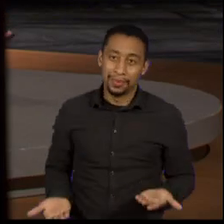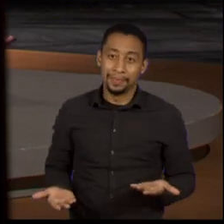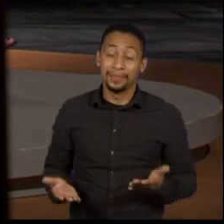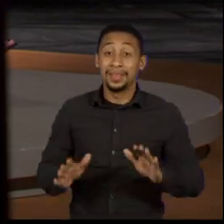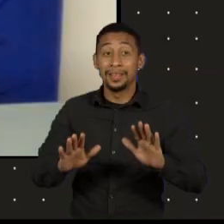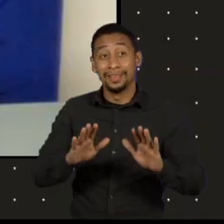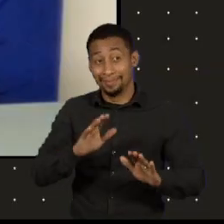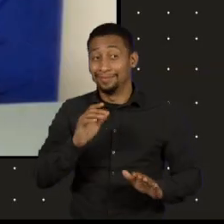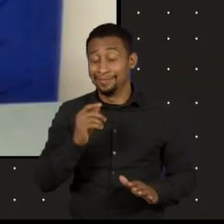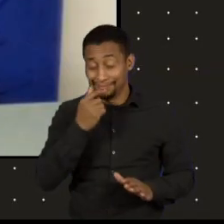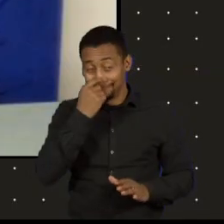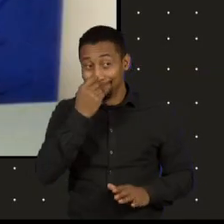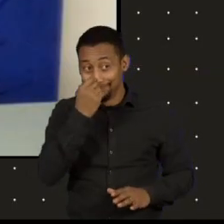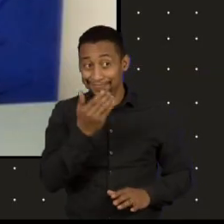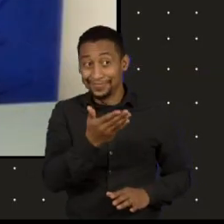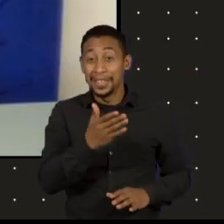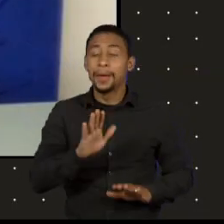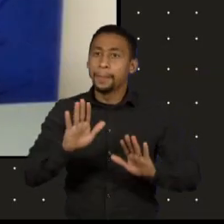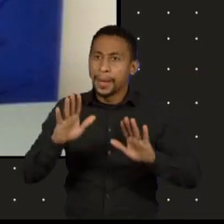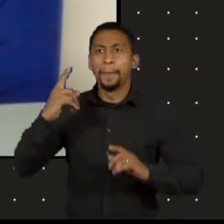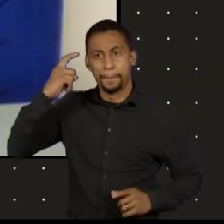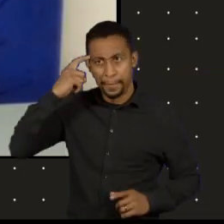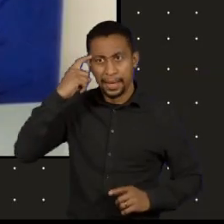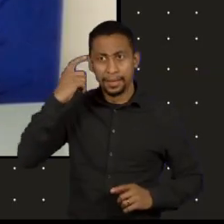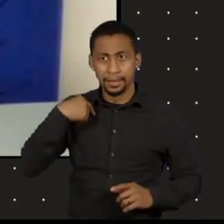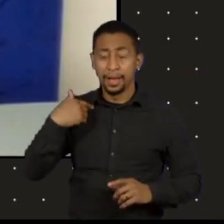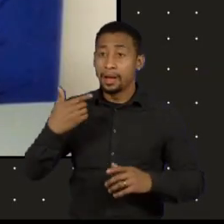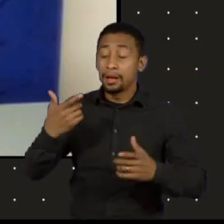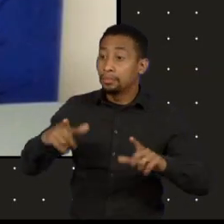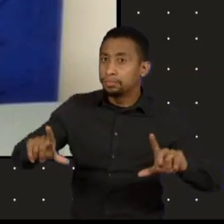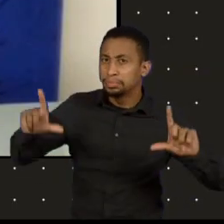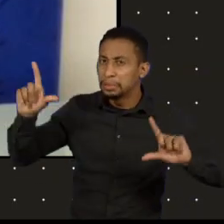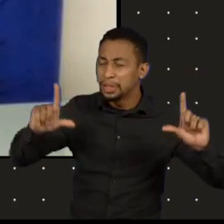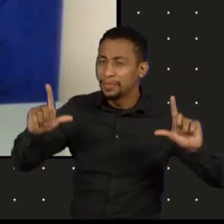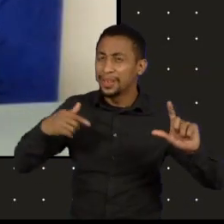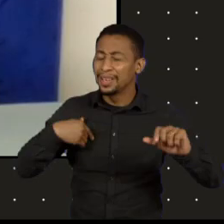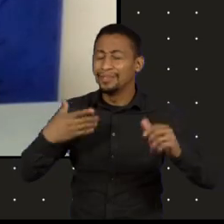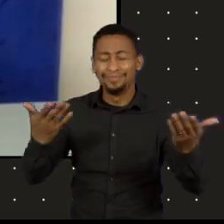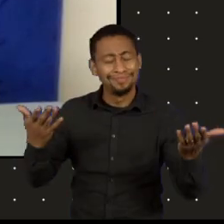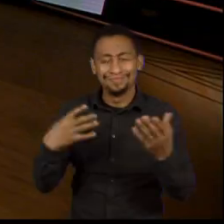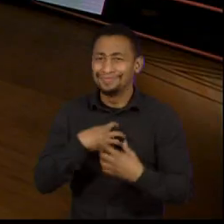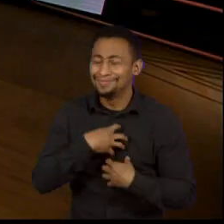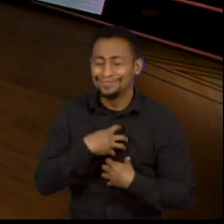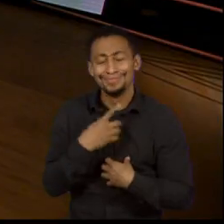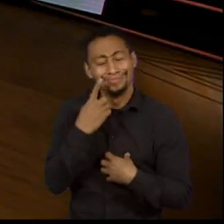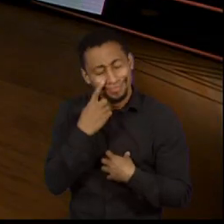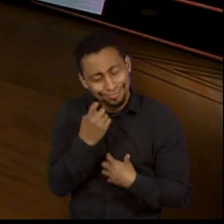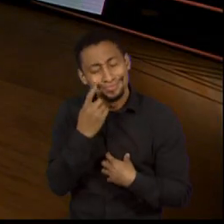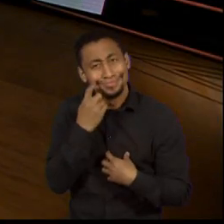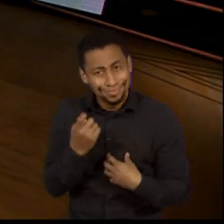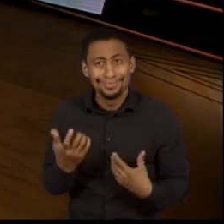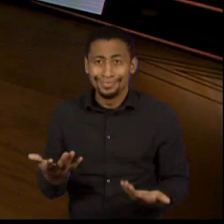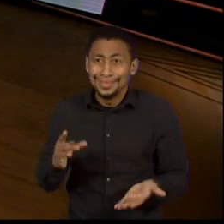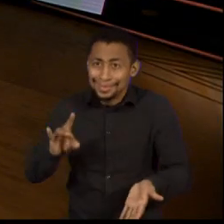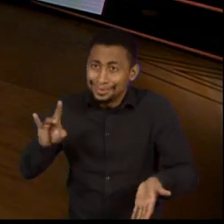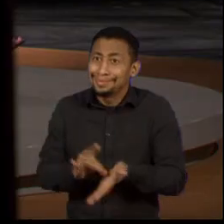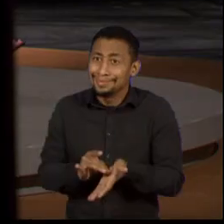Mas, se vocês pensarem nas primeiras vezes de você, é um negócio que dói. Eu chorava. Mas é porque